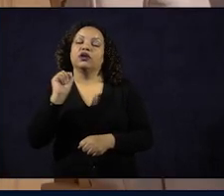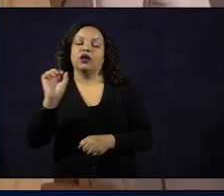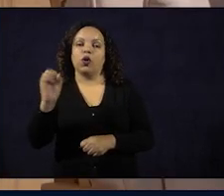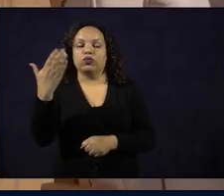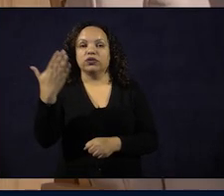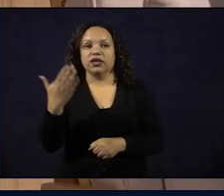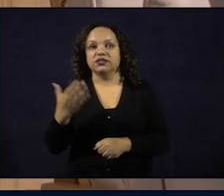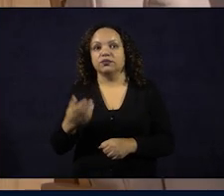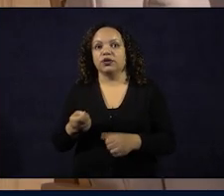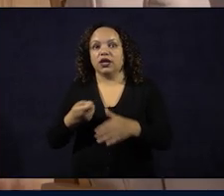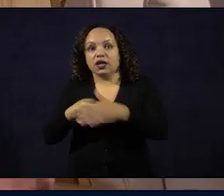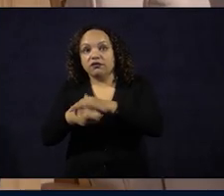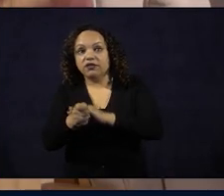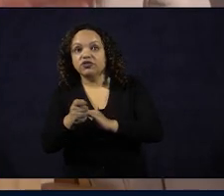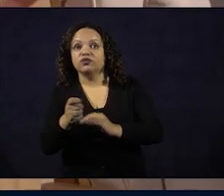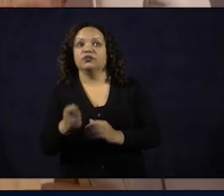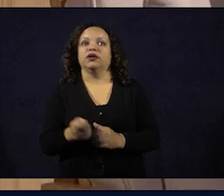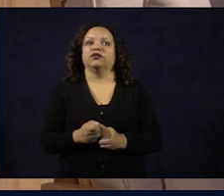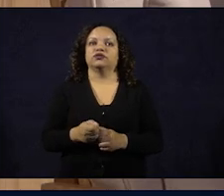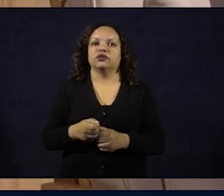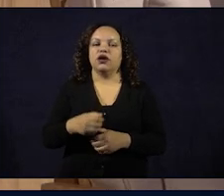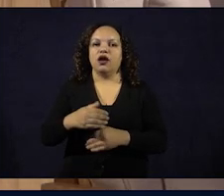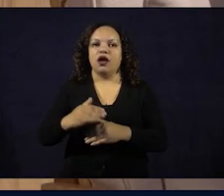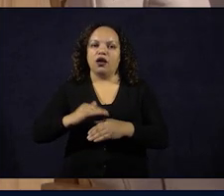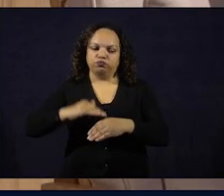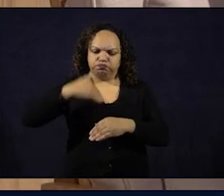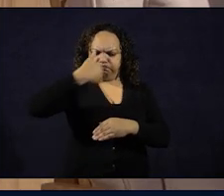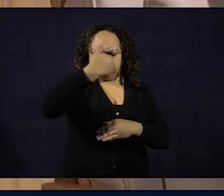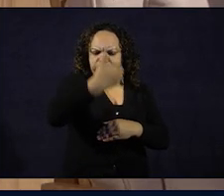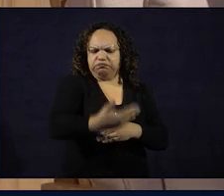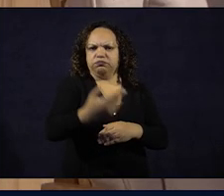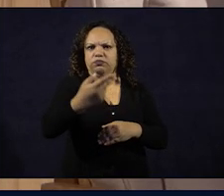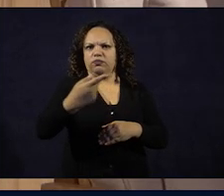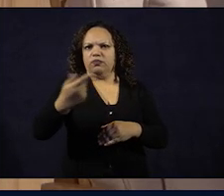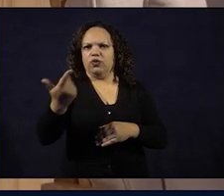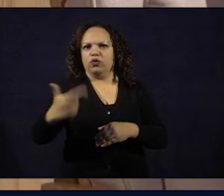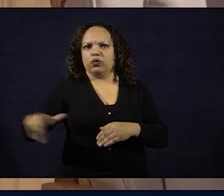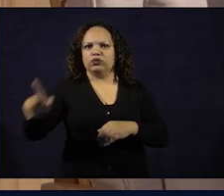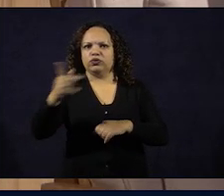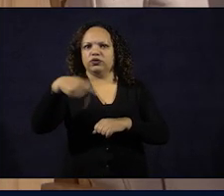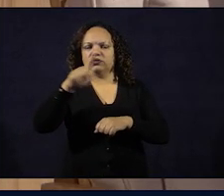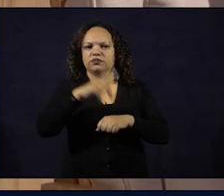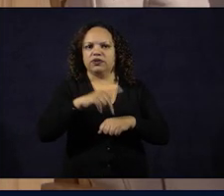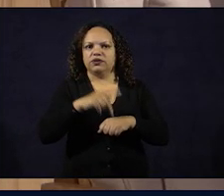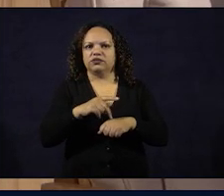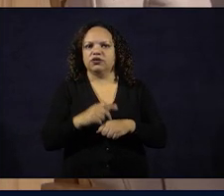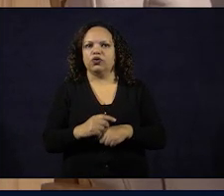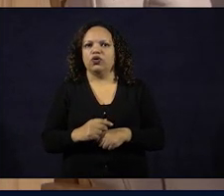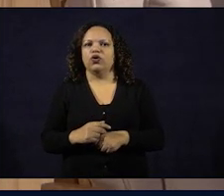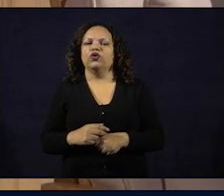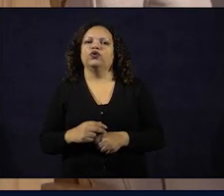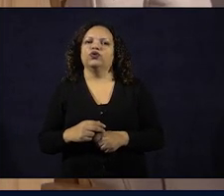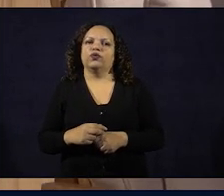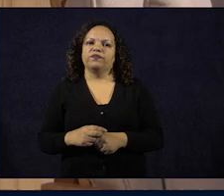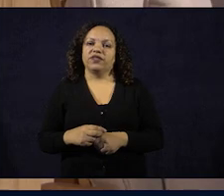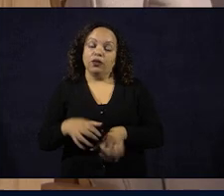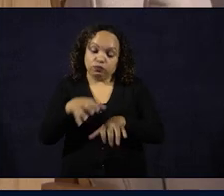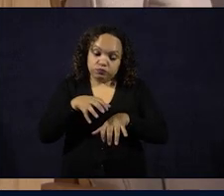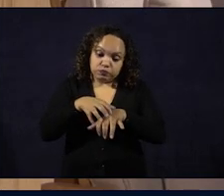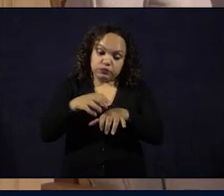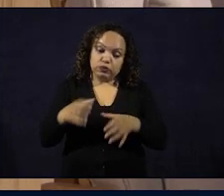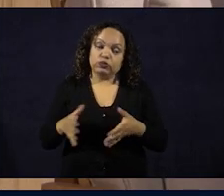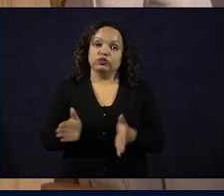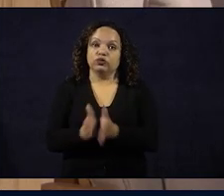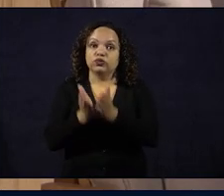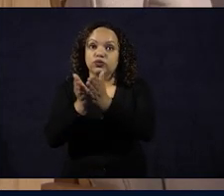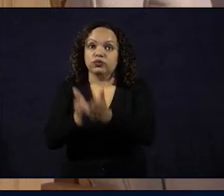infraestrutura. Esse país começa a ser eficiente da porteira para fora. Então, eu poderia dizer que o setor portuário está tendo um olhar técnico,